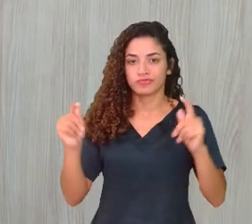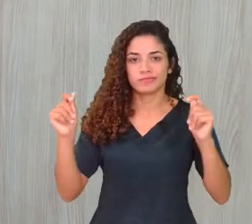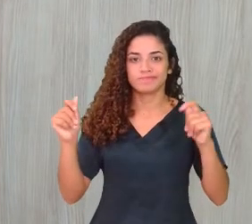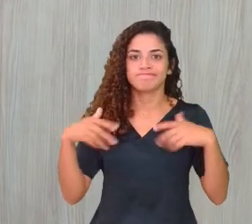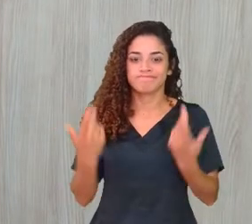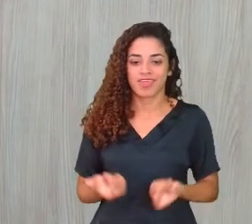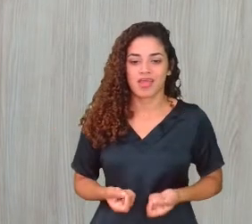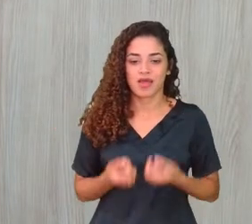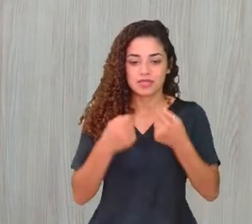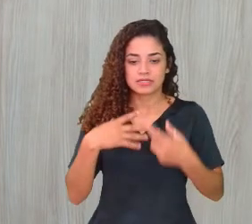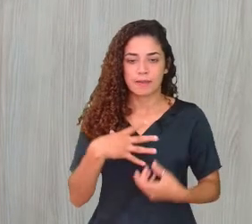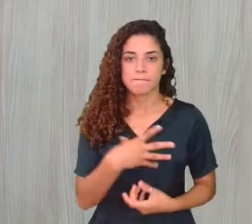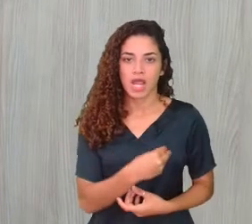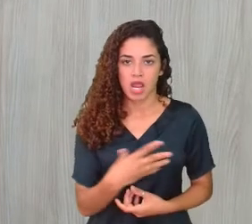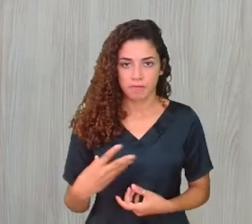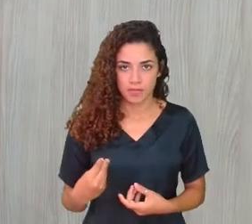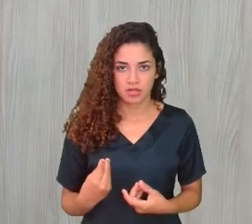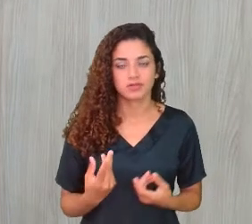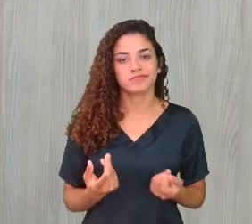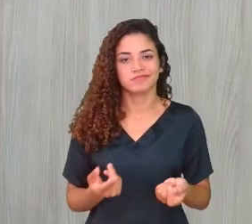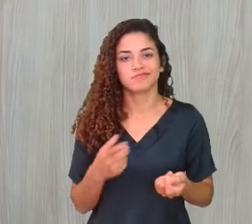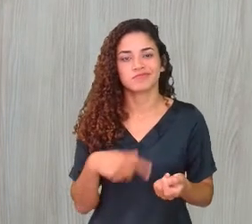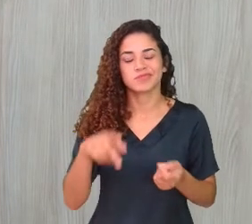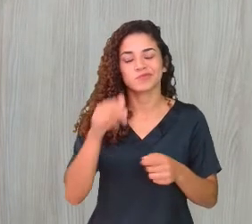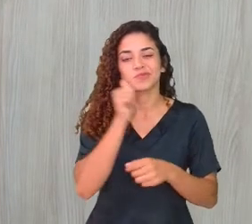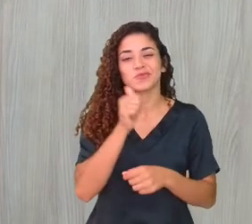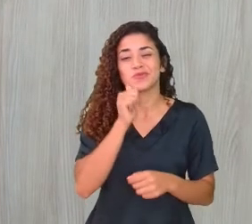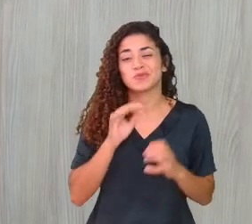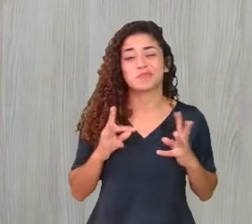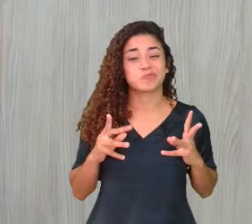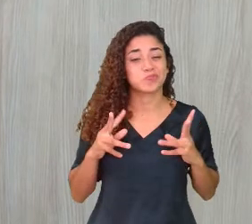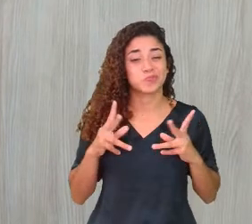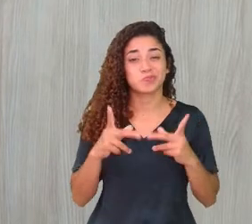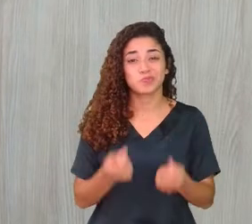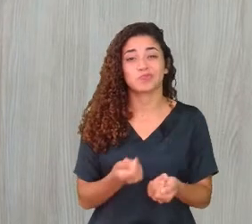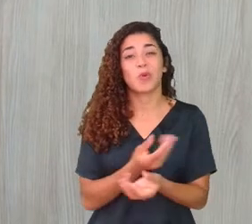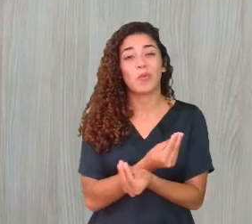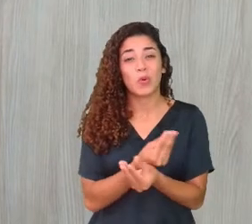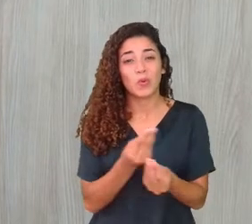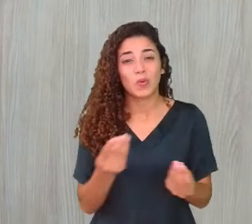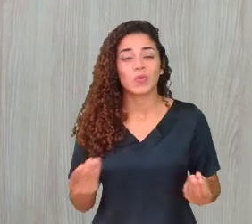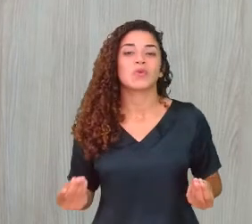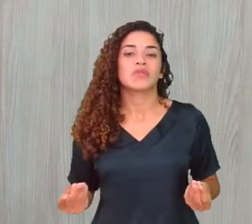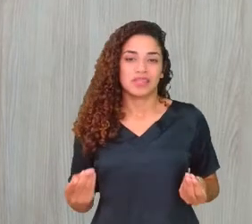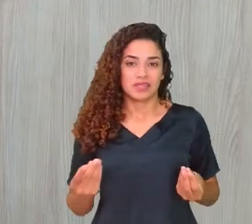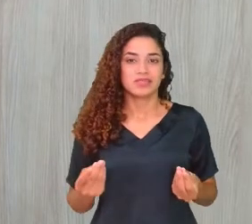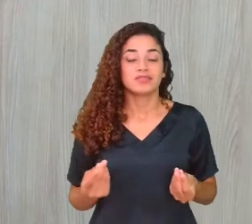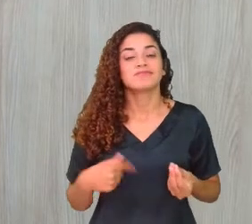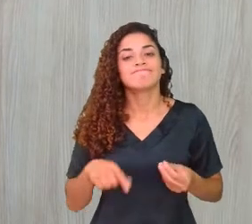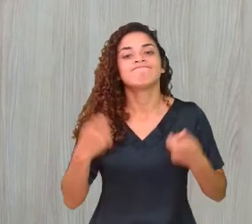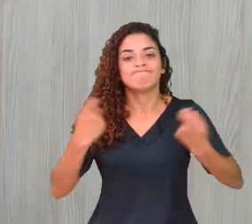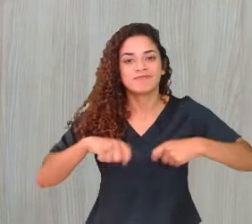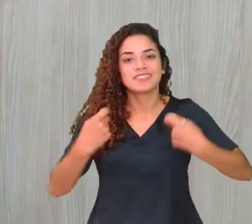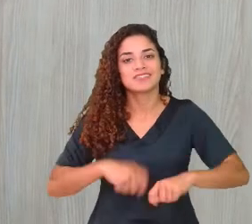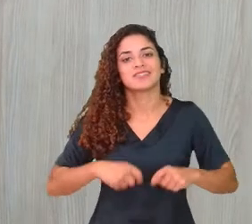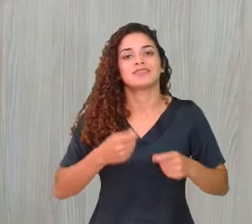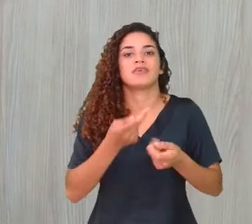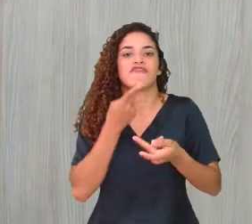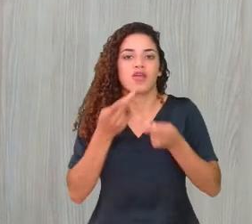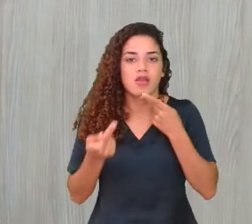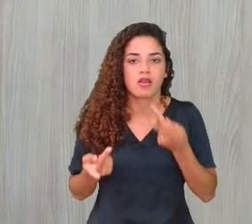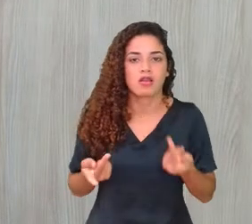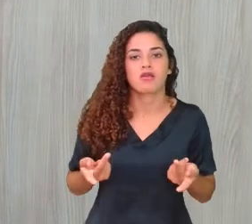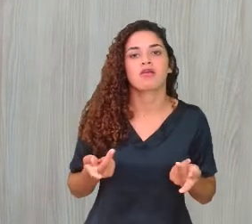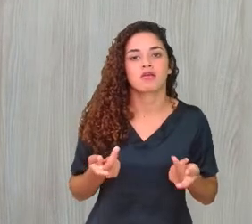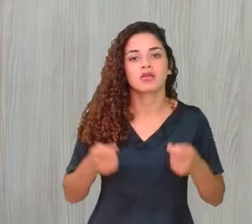câncer de mama, que afeta muitas mulheres. E a gente sabe que é preciso falar sobre isso e é preciso também